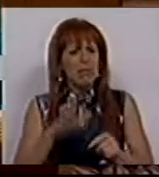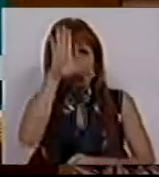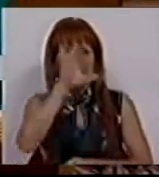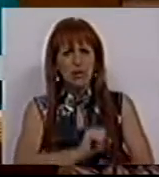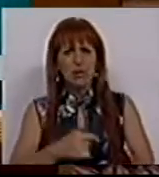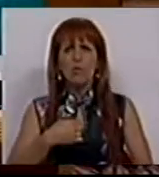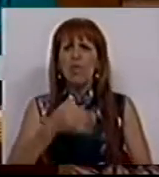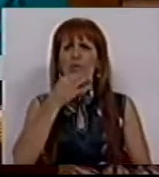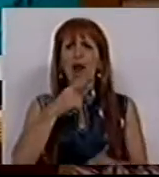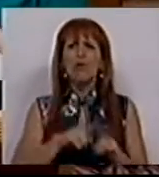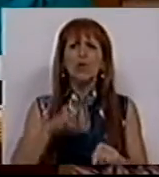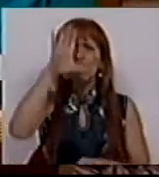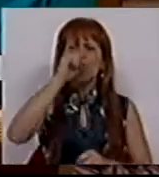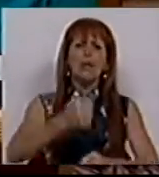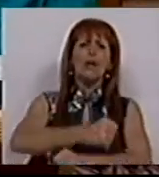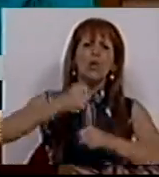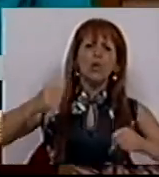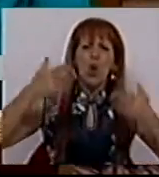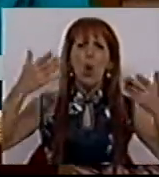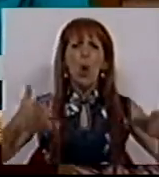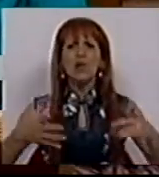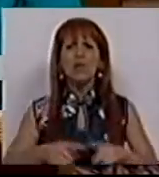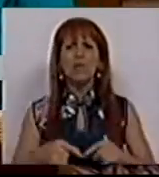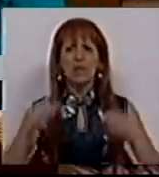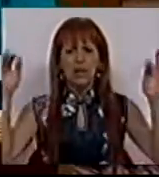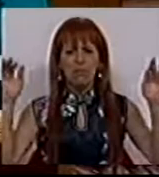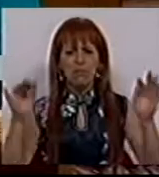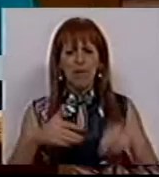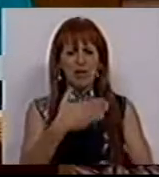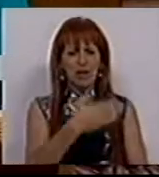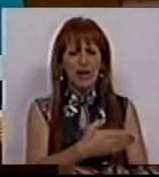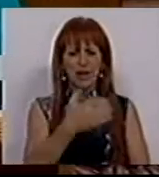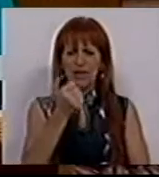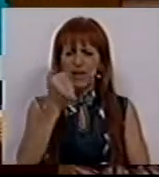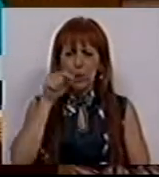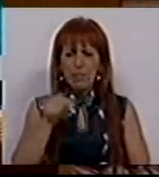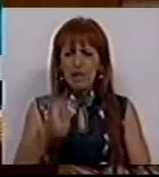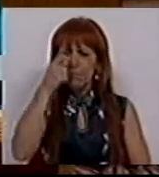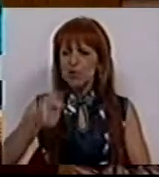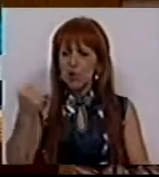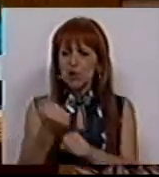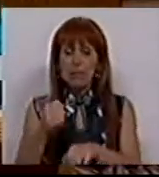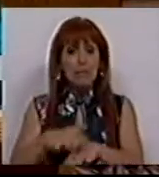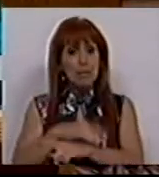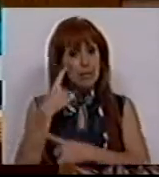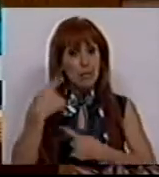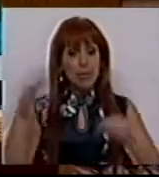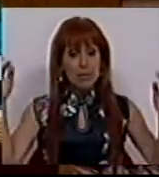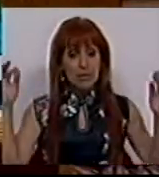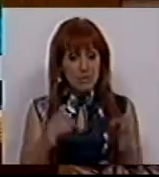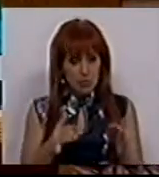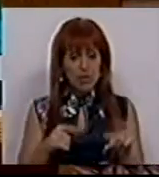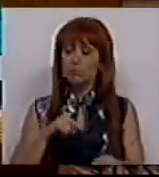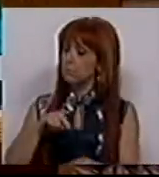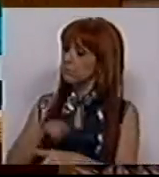Estado. Falavam-nos no Estado gordo e hoje há menos 75 mil trabalhadores na administração pública.